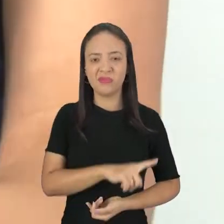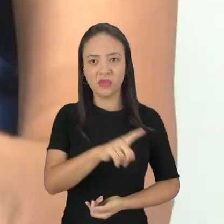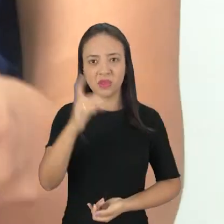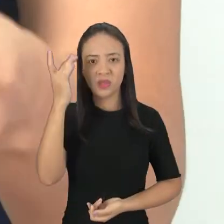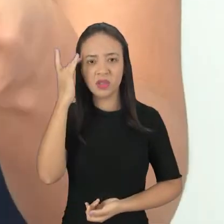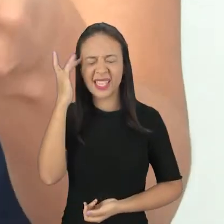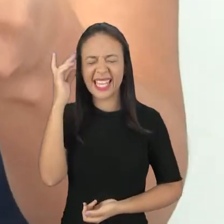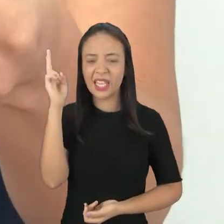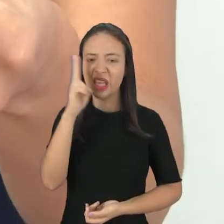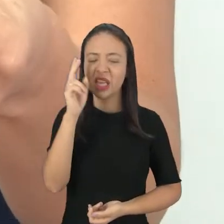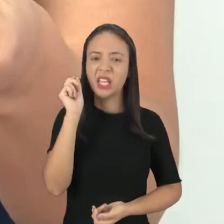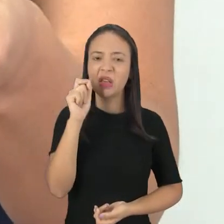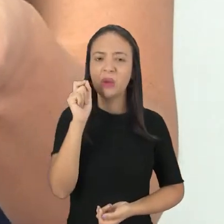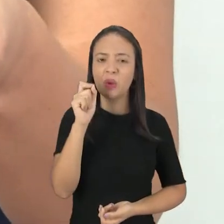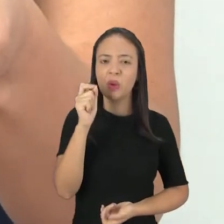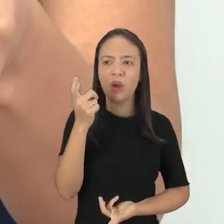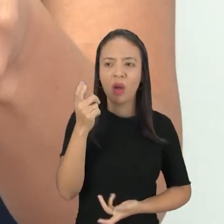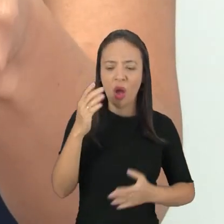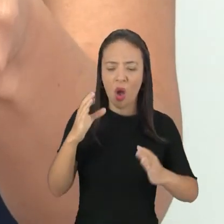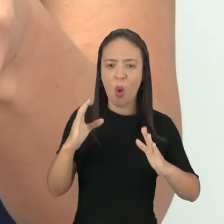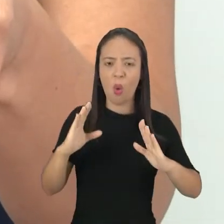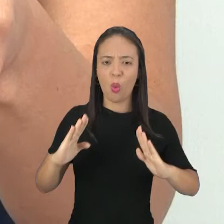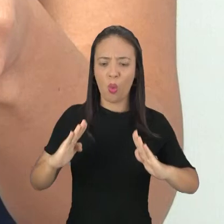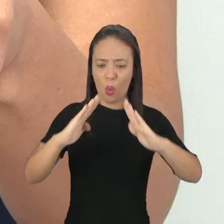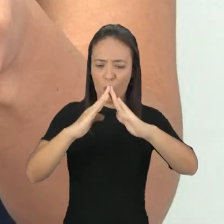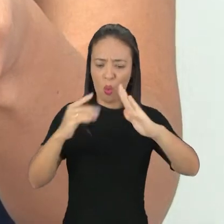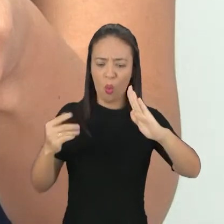que ele nos remete ao cone?